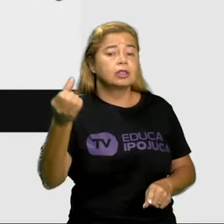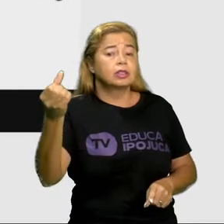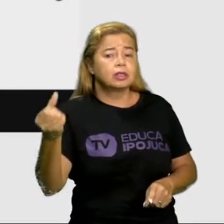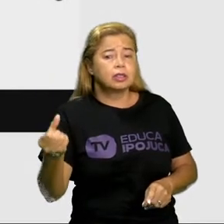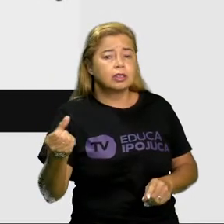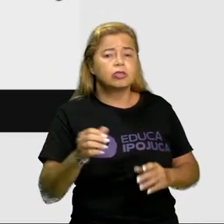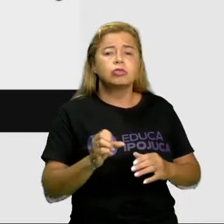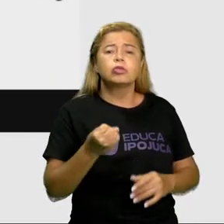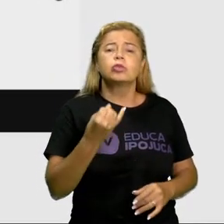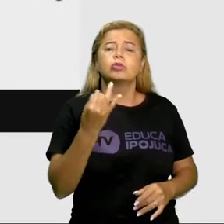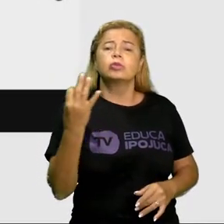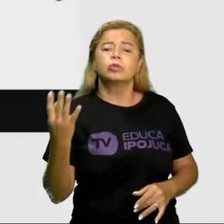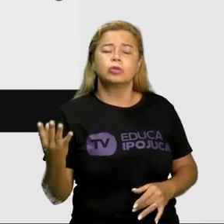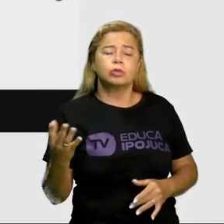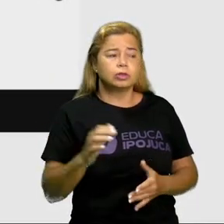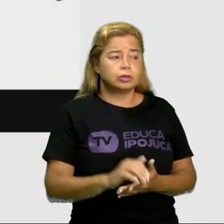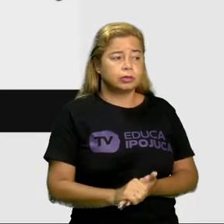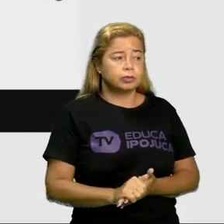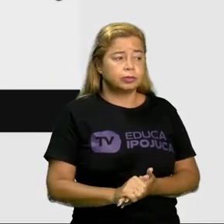Aqui na segunda,